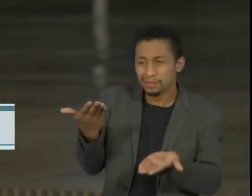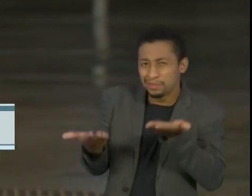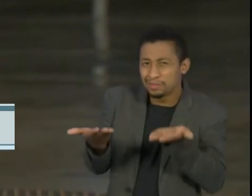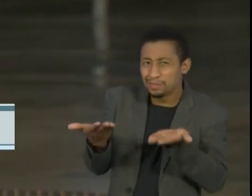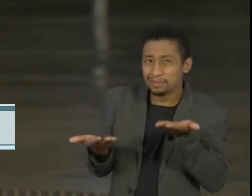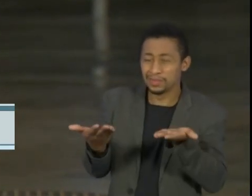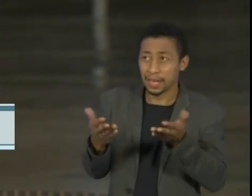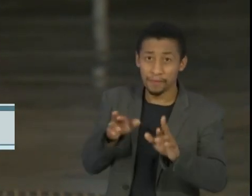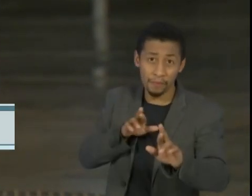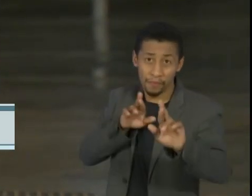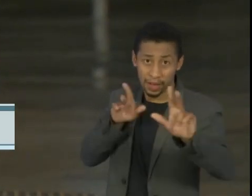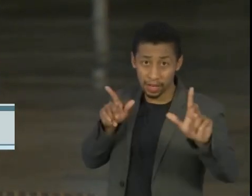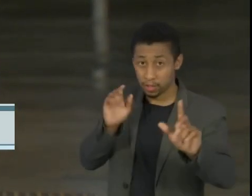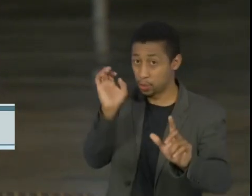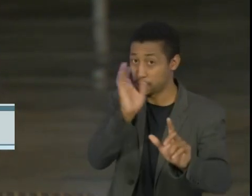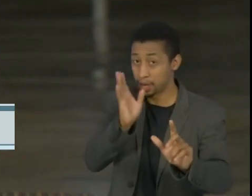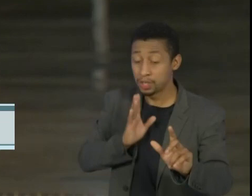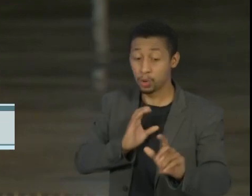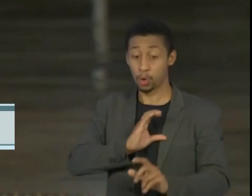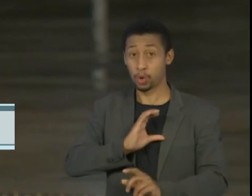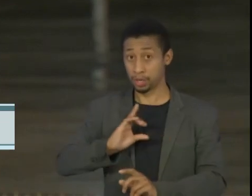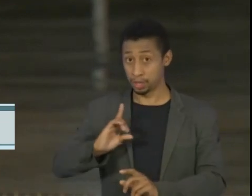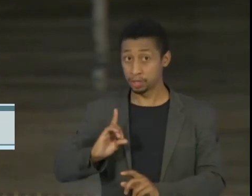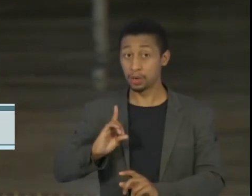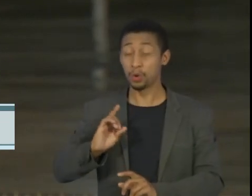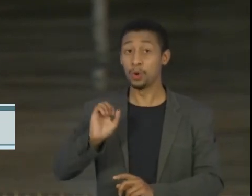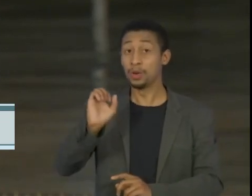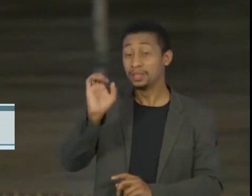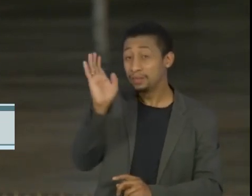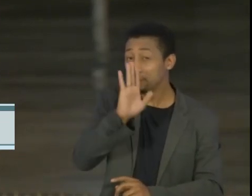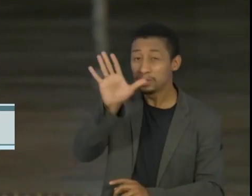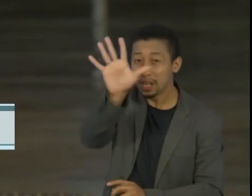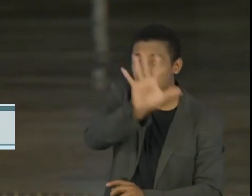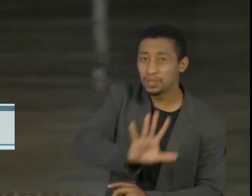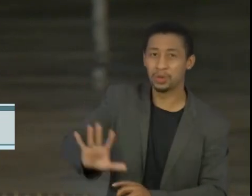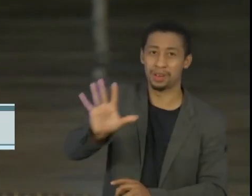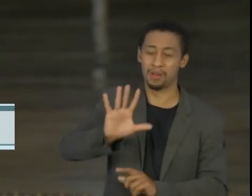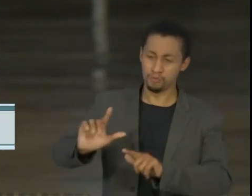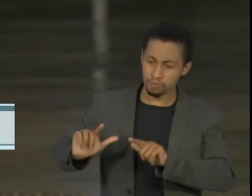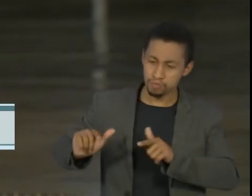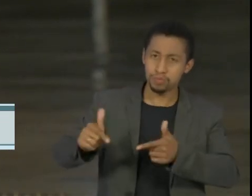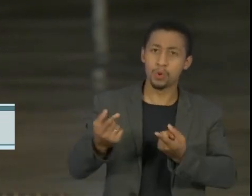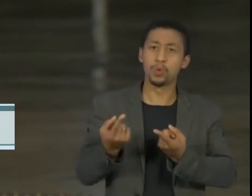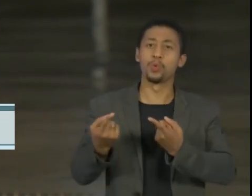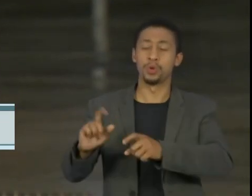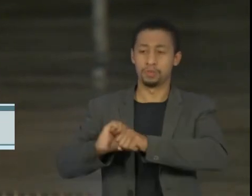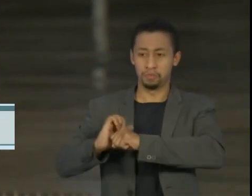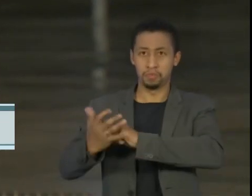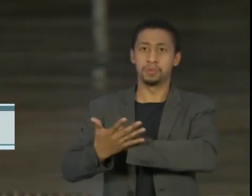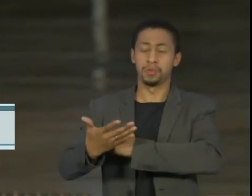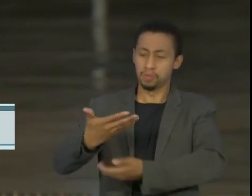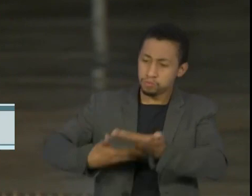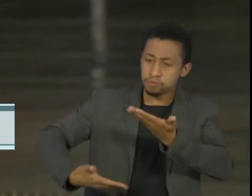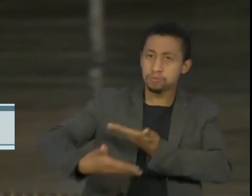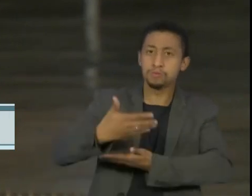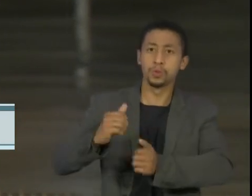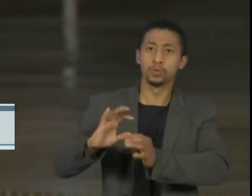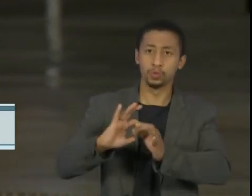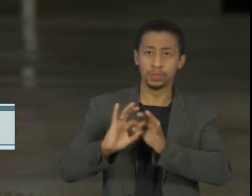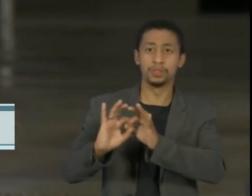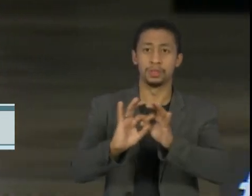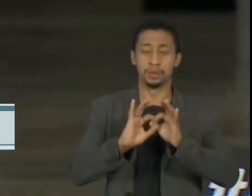Brasil é termos tido uma coordenação nacional enfrentando essa doença de forma solidária com todos. Muito